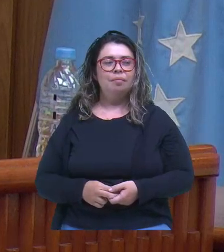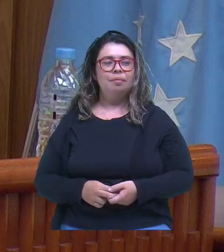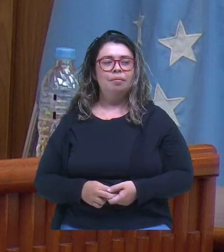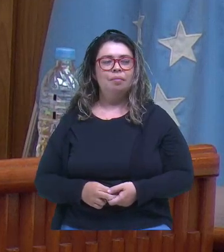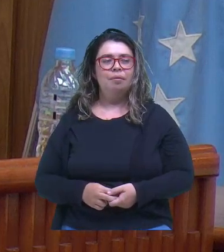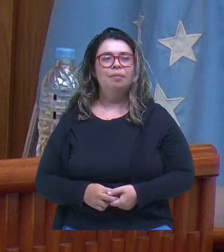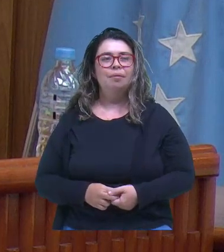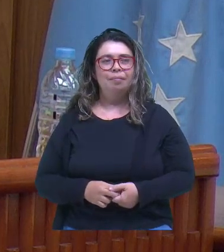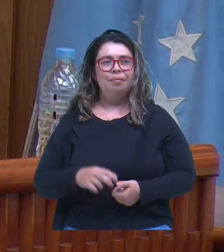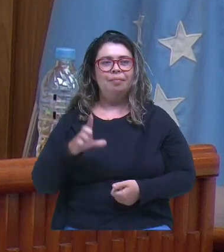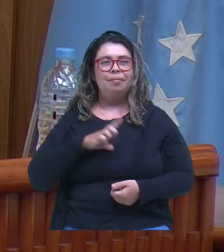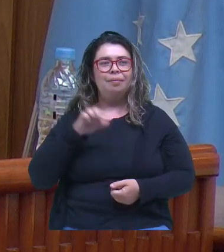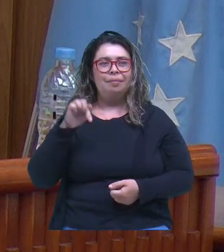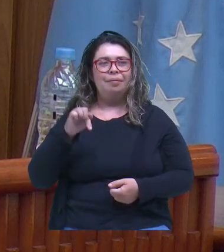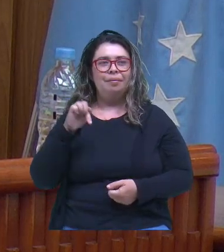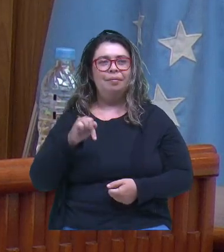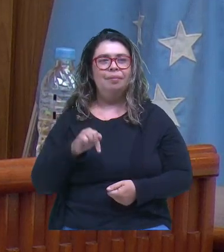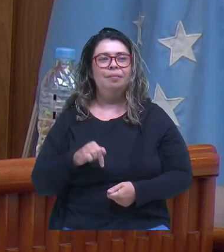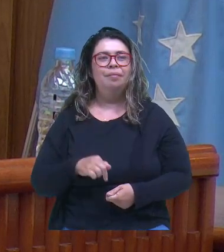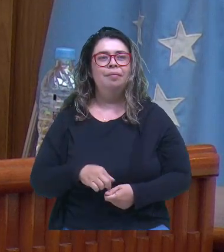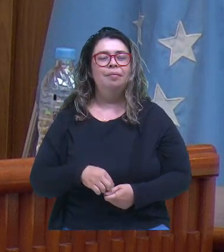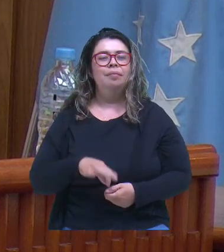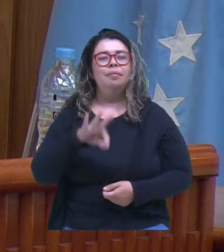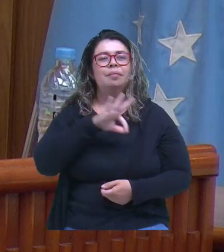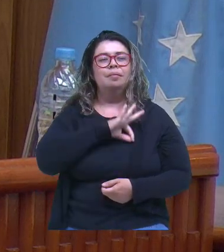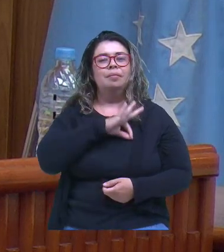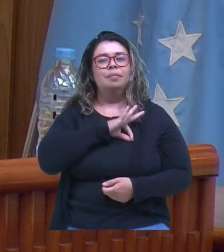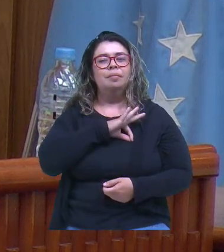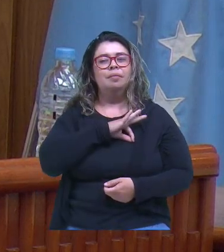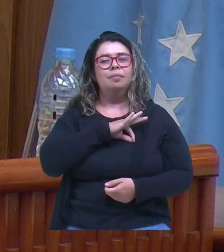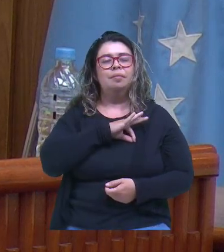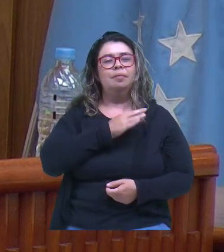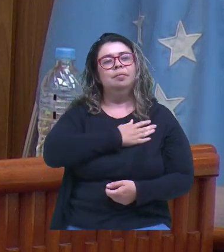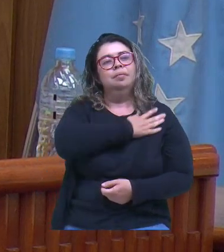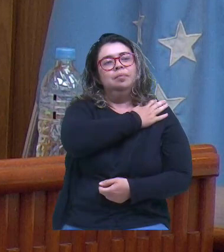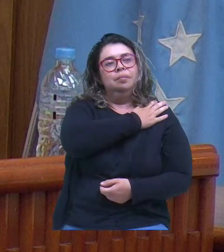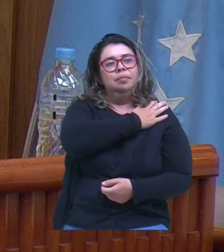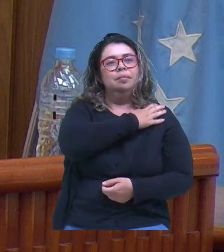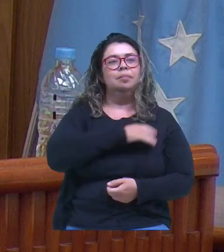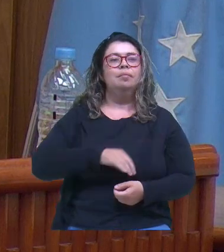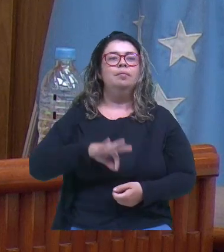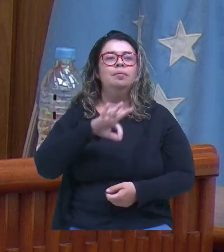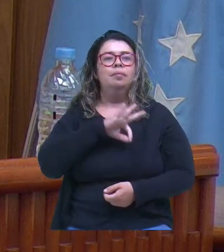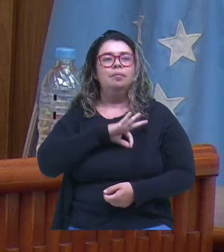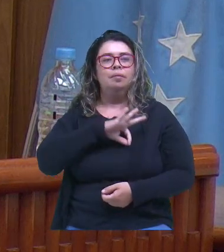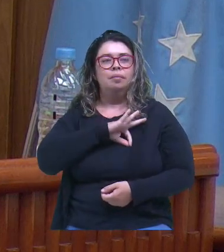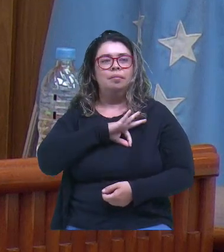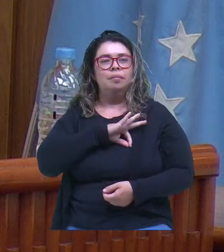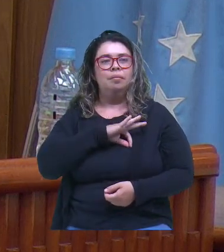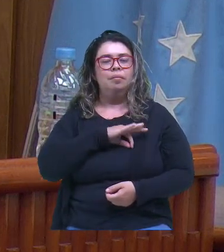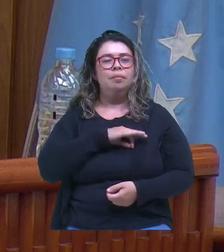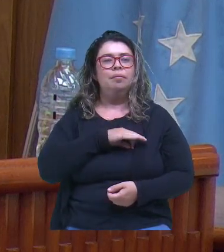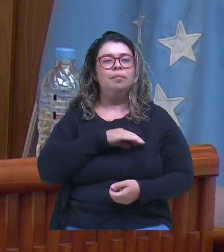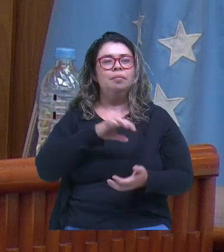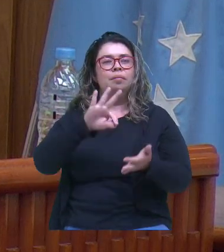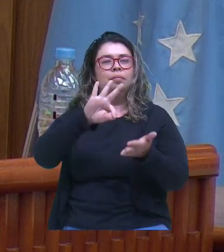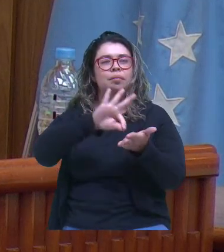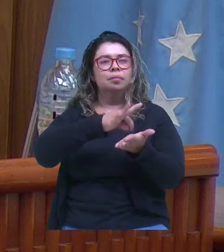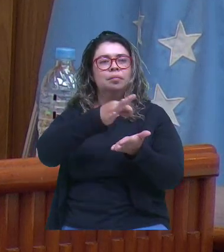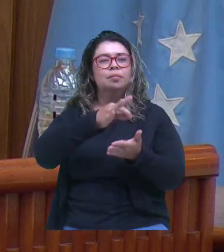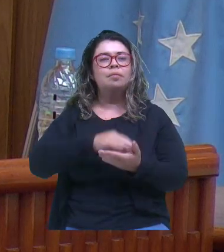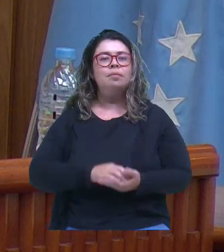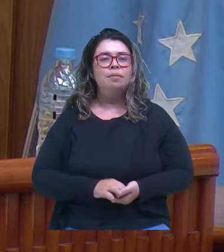policiais, penais, civil, policiais militares, 4 policiais militares